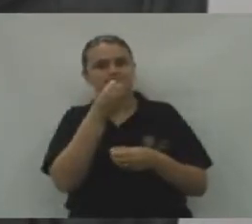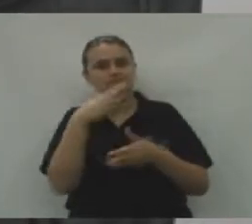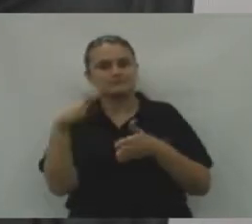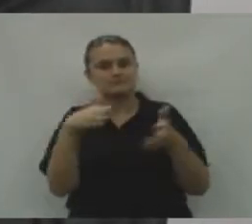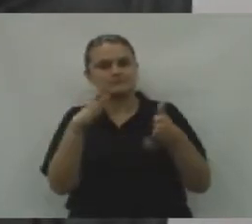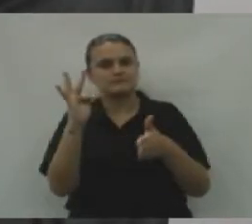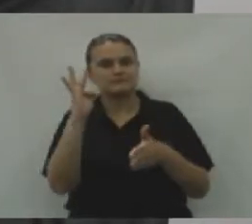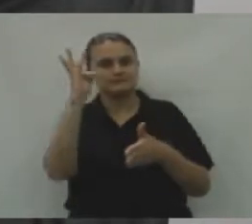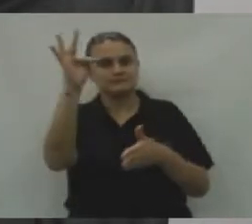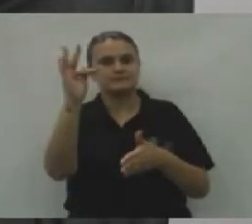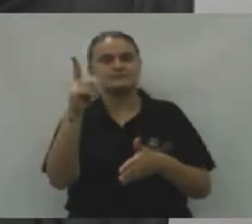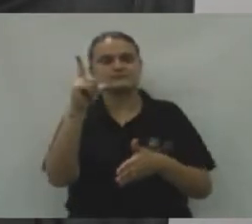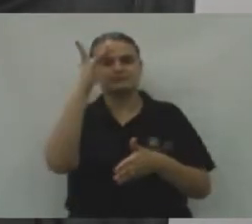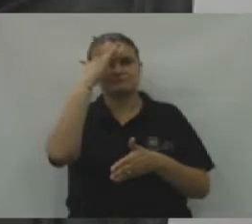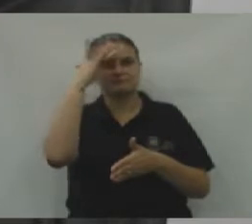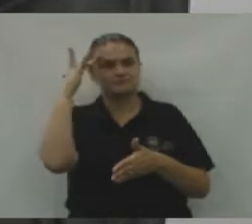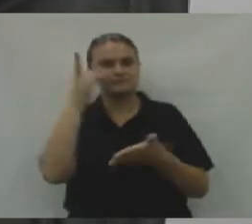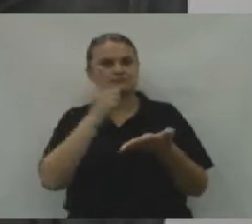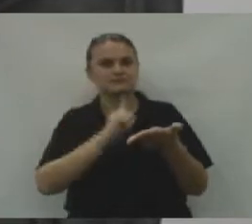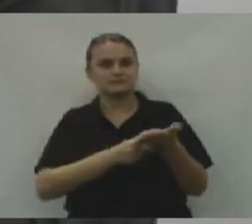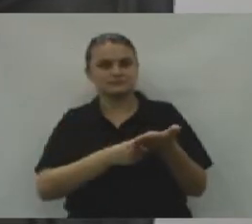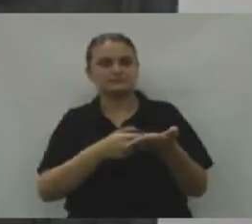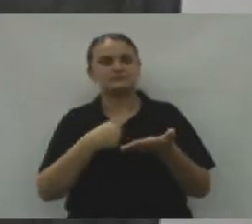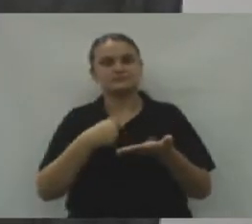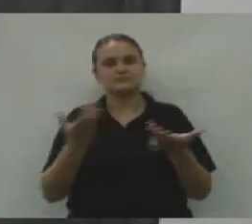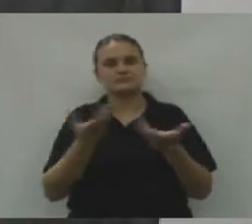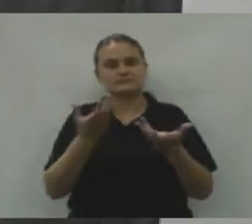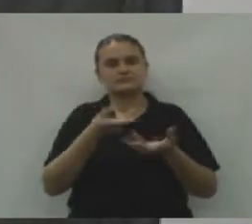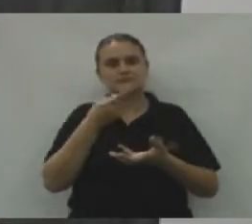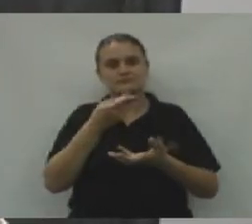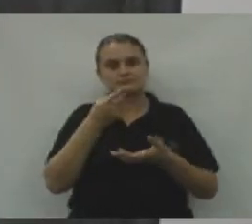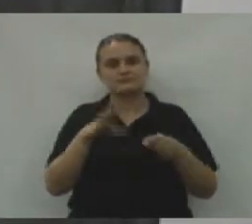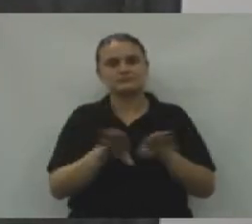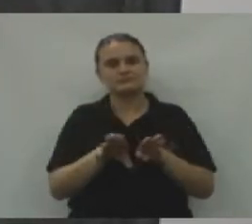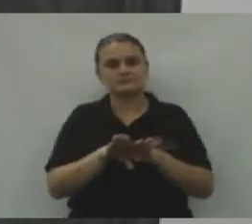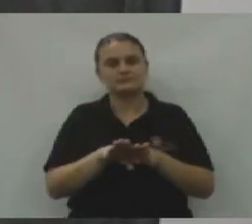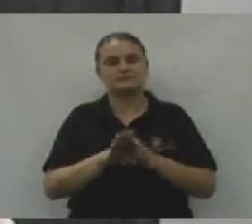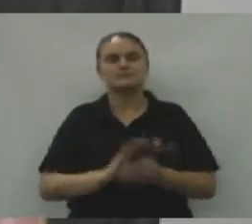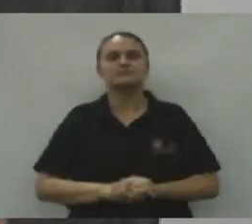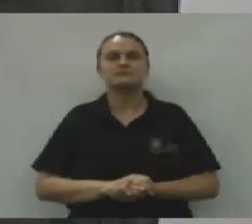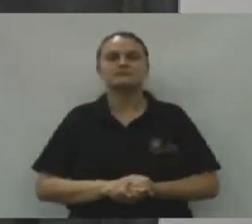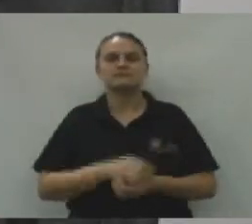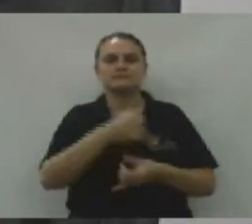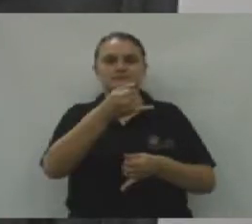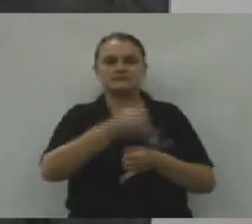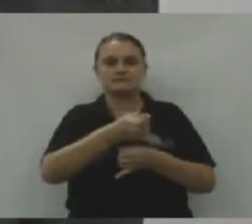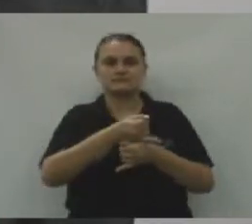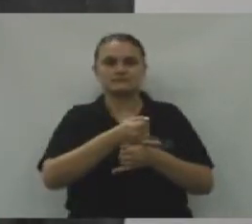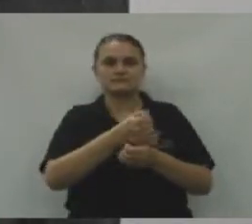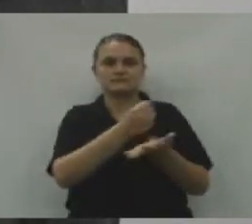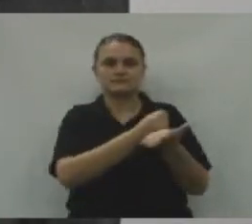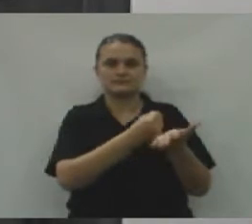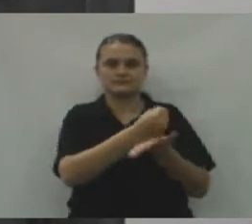hoje pessoas muito comprometidas. Eu queria até falar a respeito de uma... da diretora da farmácia do